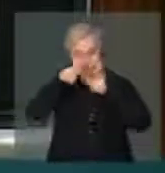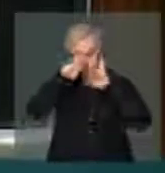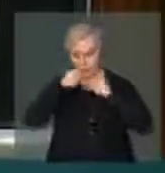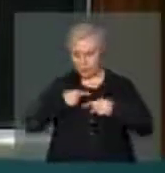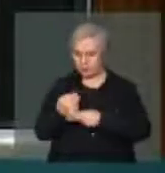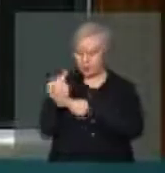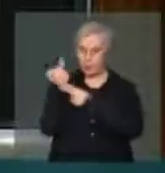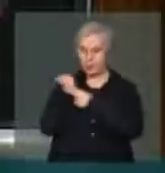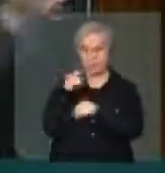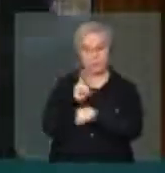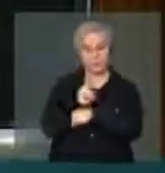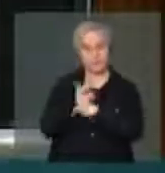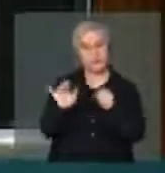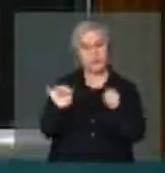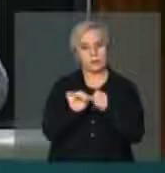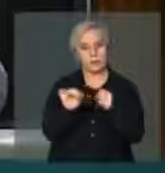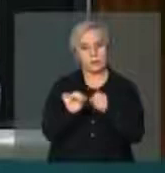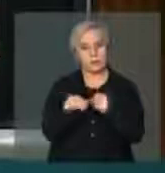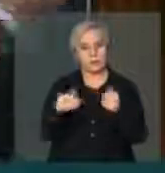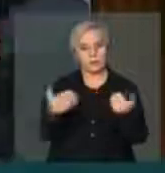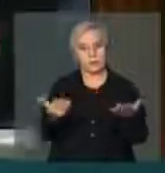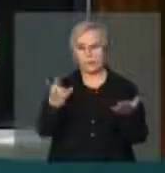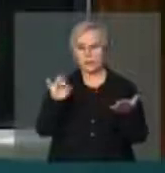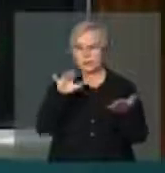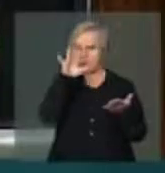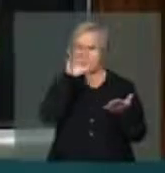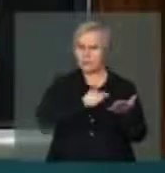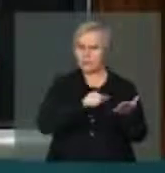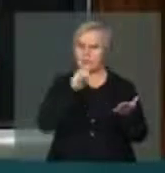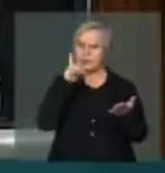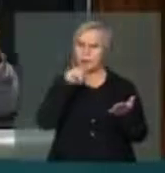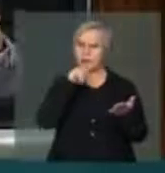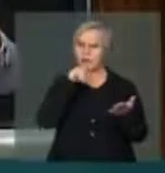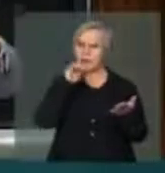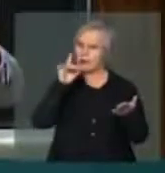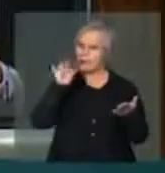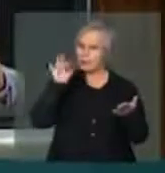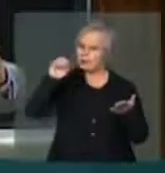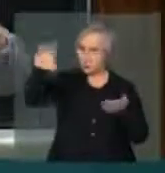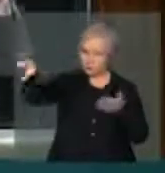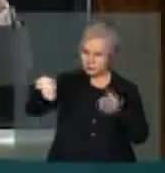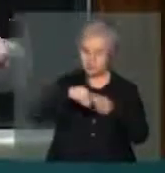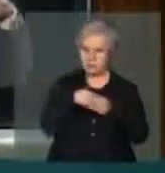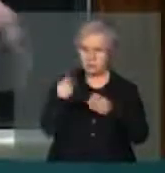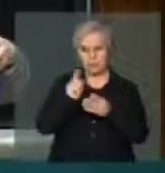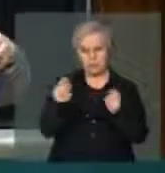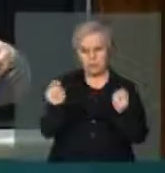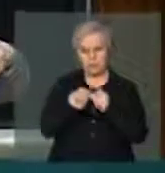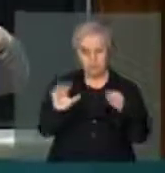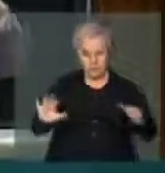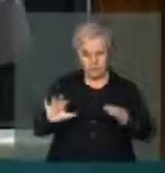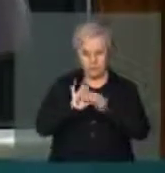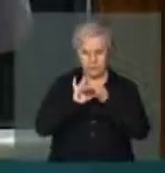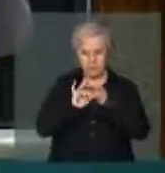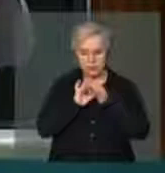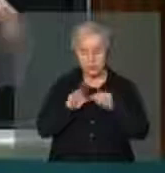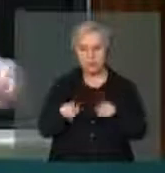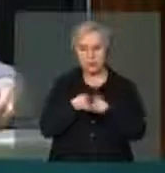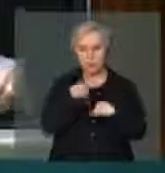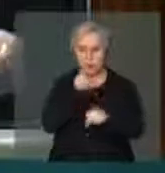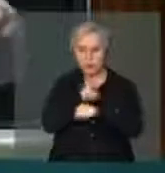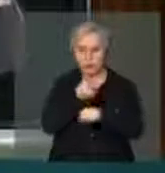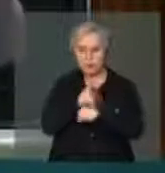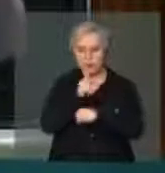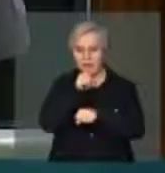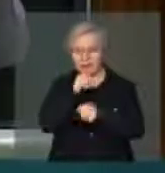que não é apenas também trazer a água de Tocantins, é fazer a interligação e cuidar do rio, cuidar da